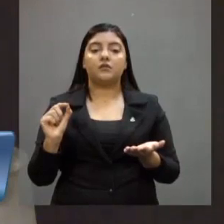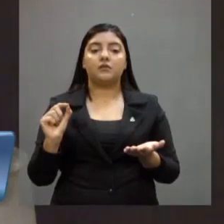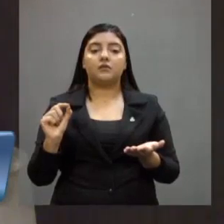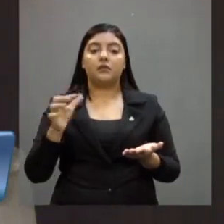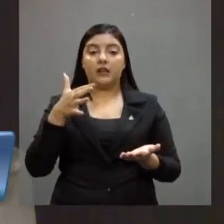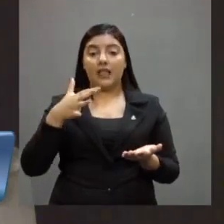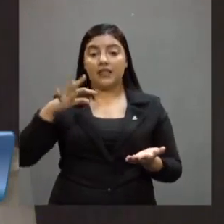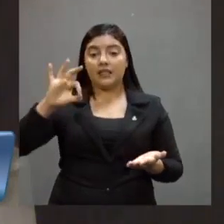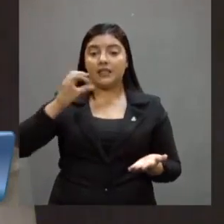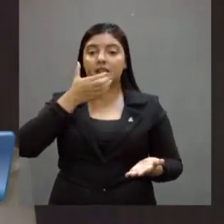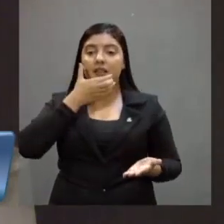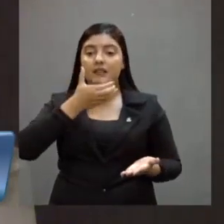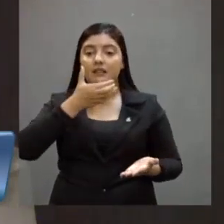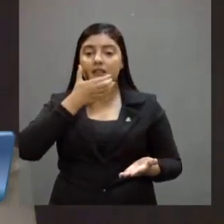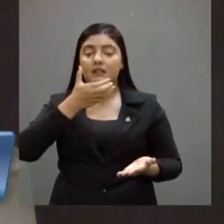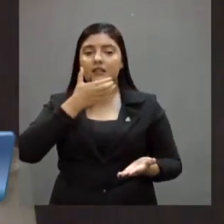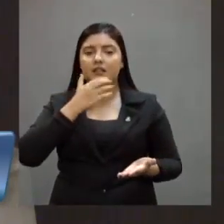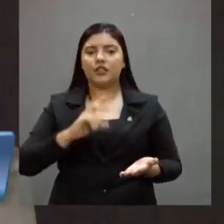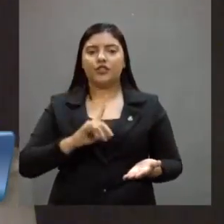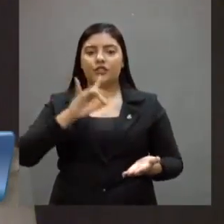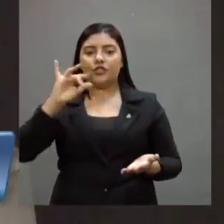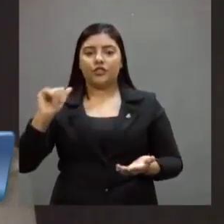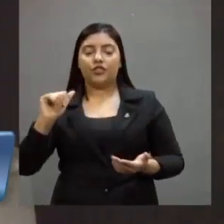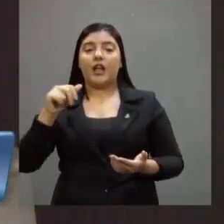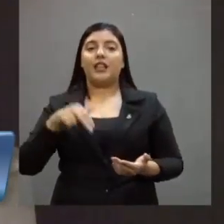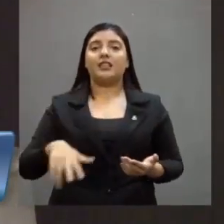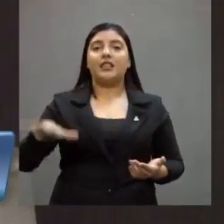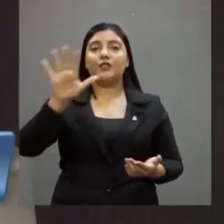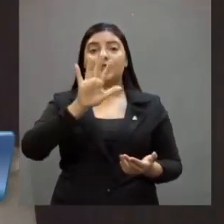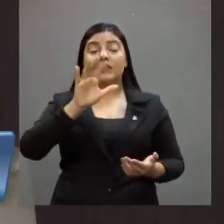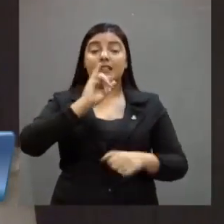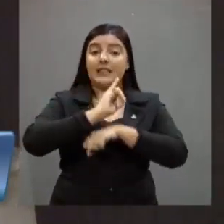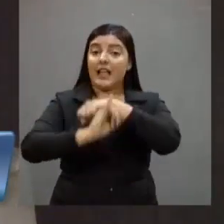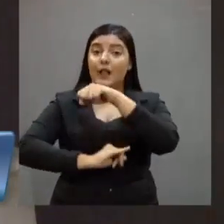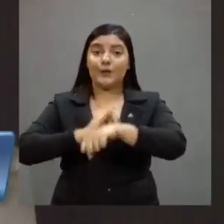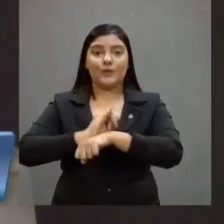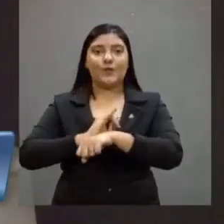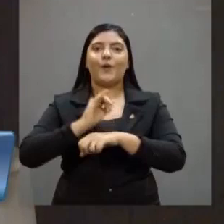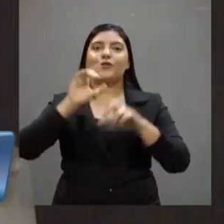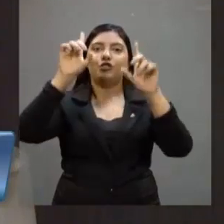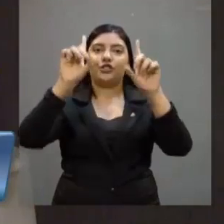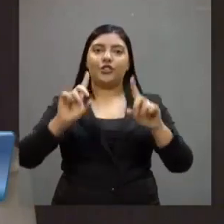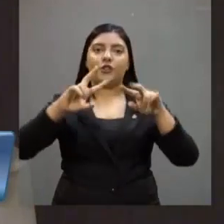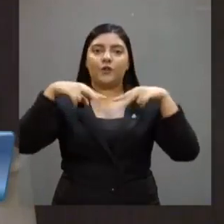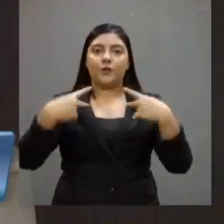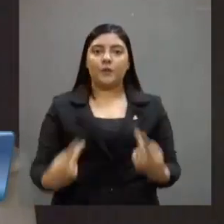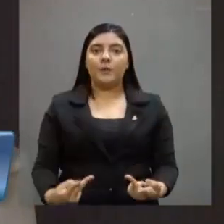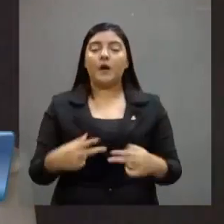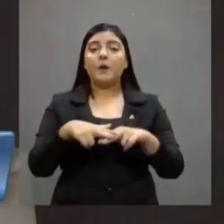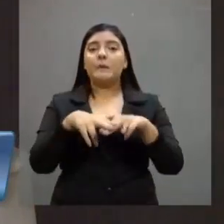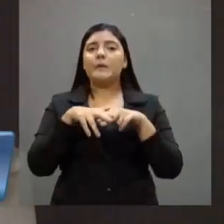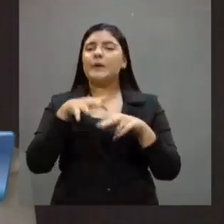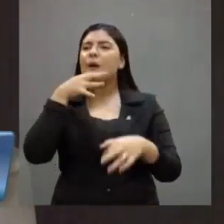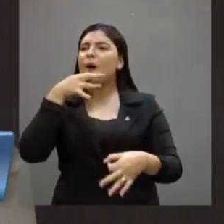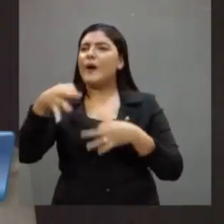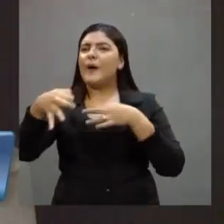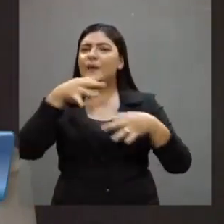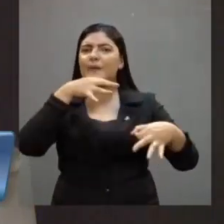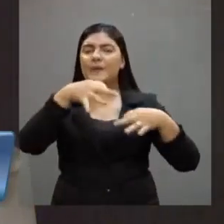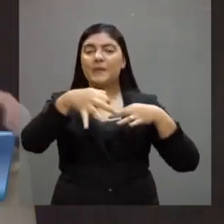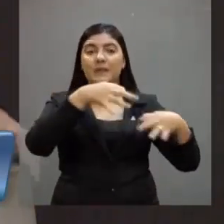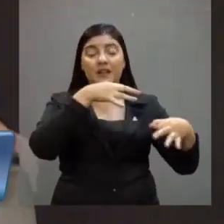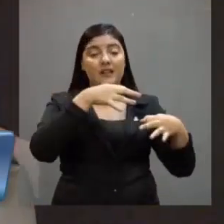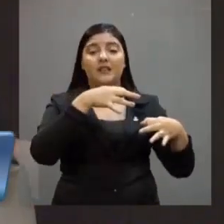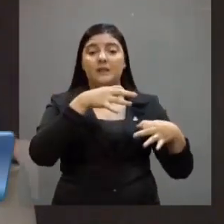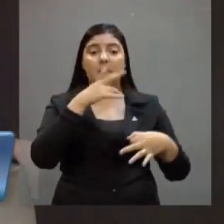do 10 de dezembro, Dia Internacional dos Direitos Humanos. Os argumentos alardeados,